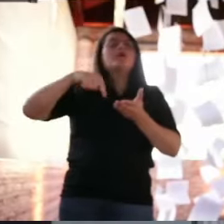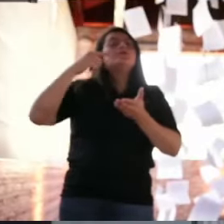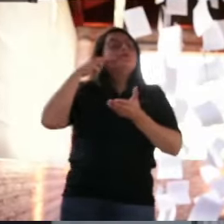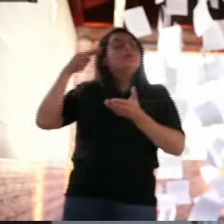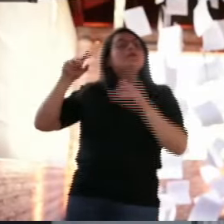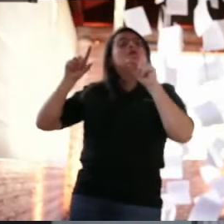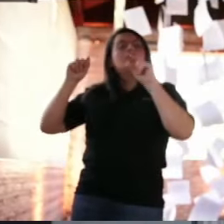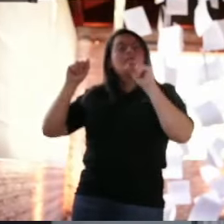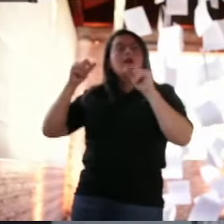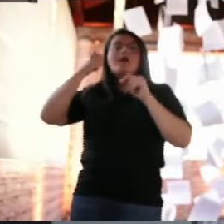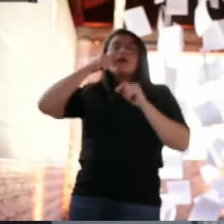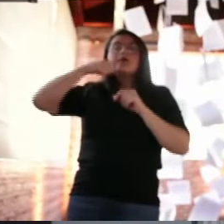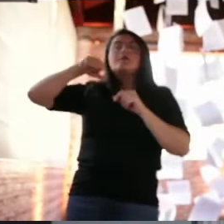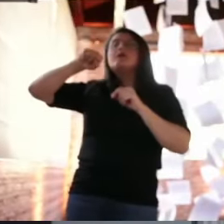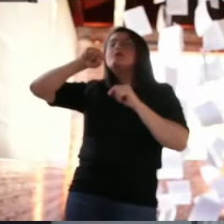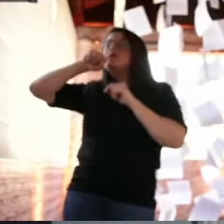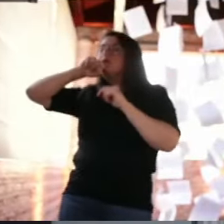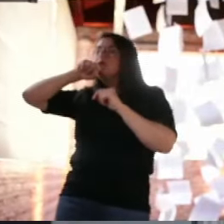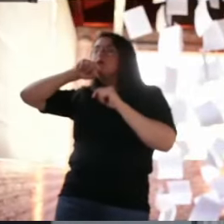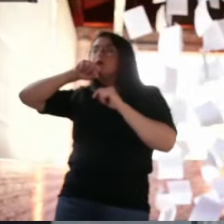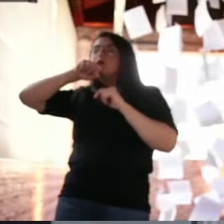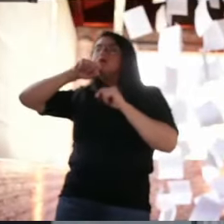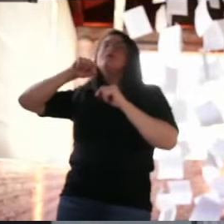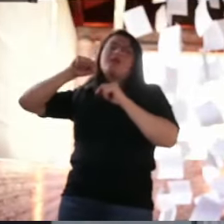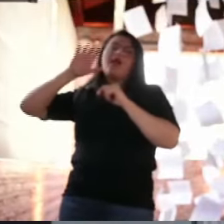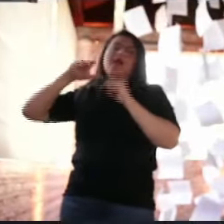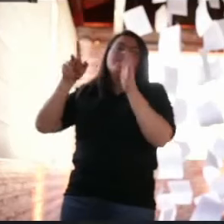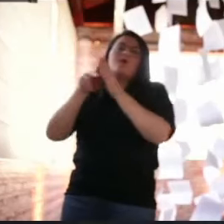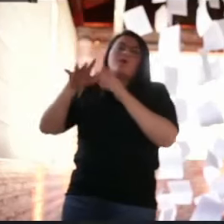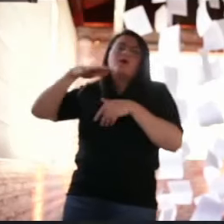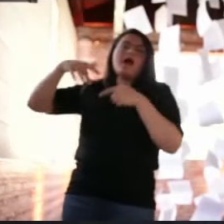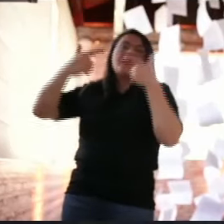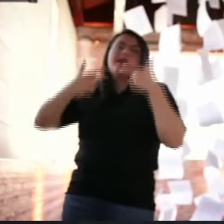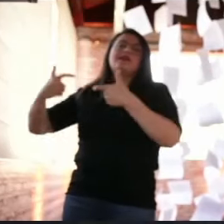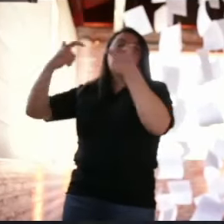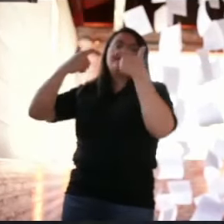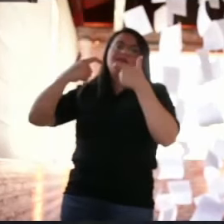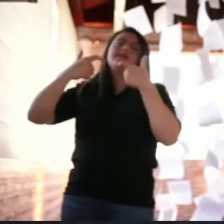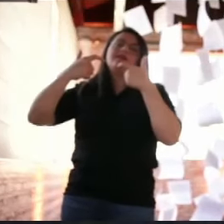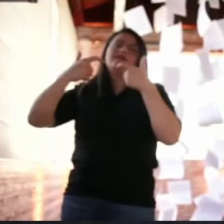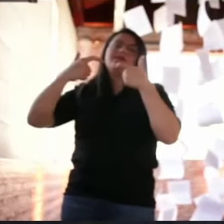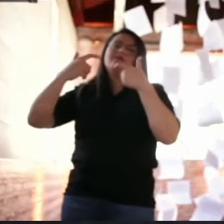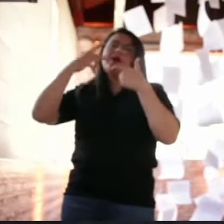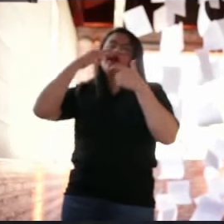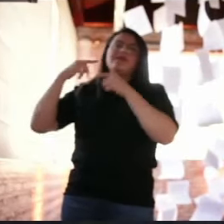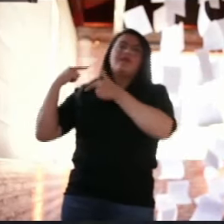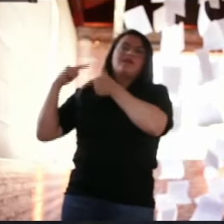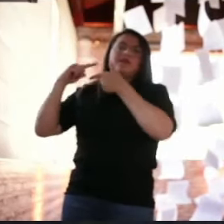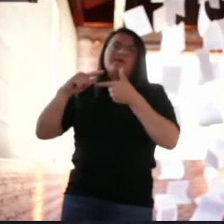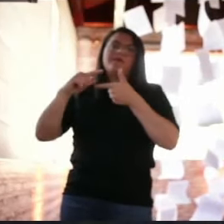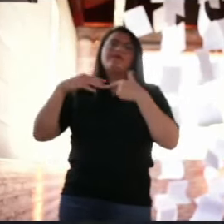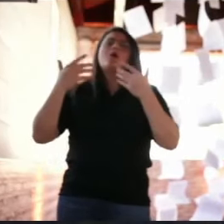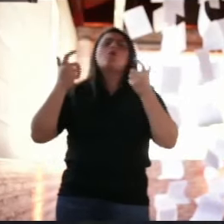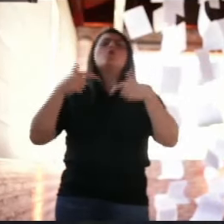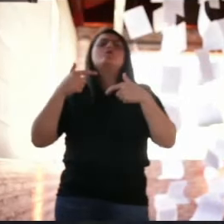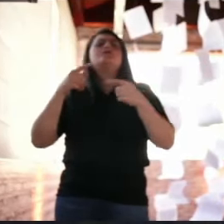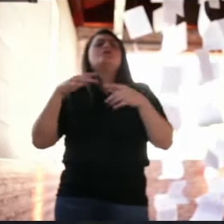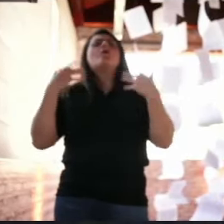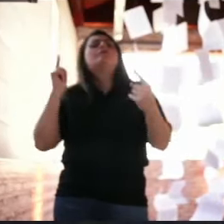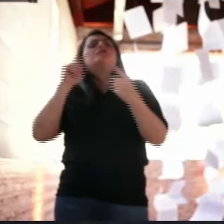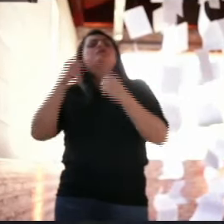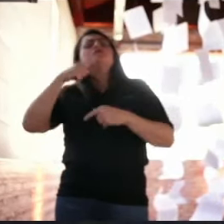essa maternidade em situação de Zona de Guerra essa maternidade vulnerabilizada então onde que a gente está chegando agora